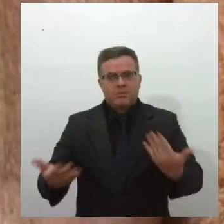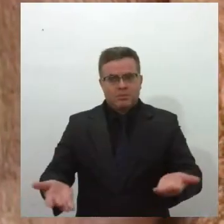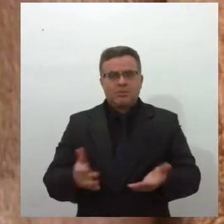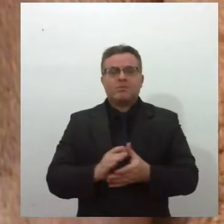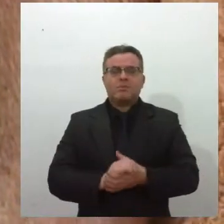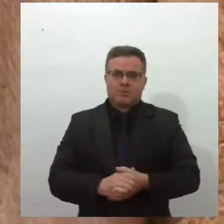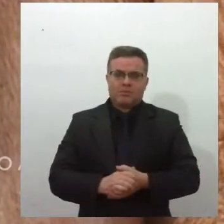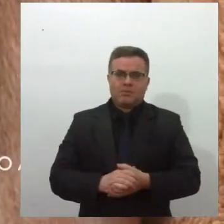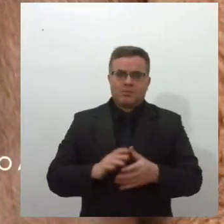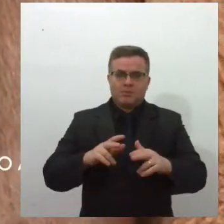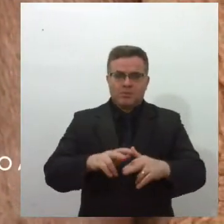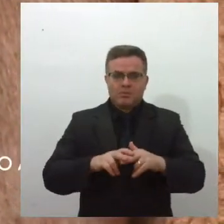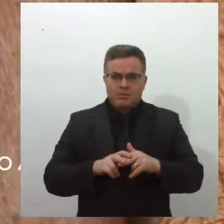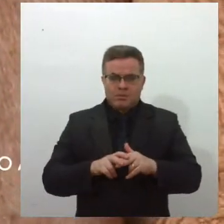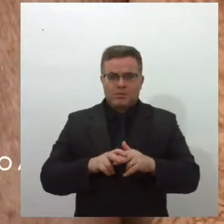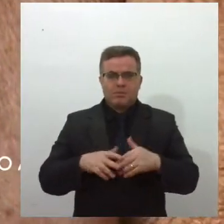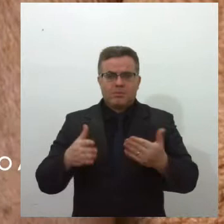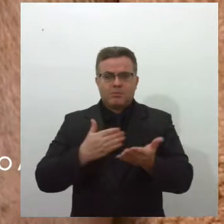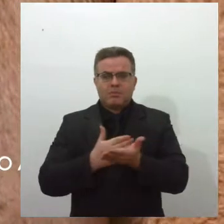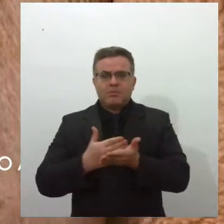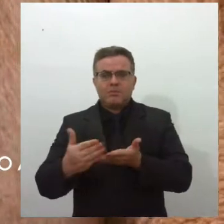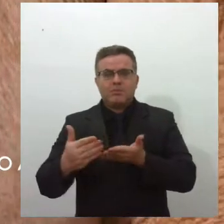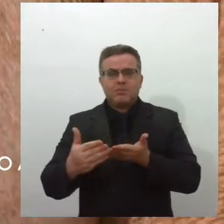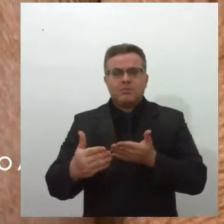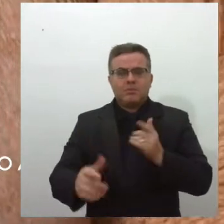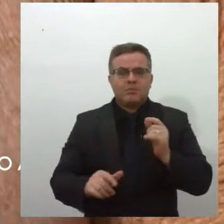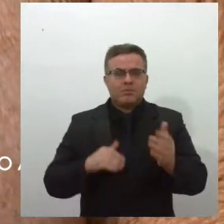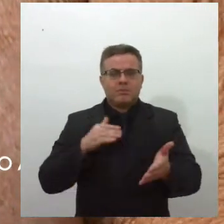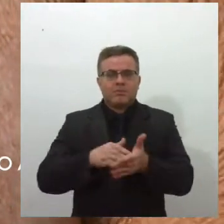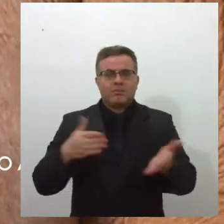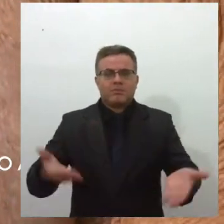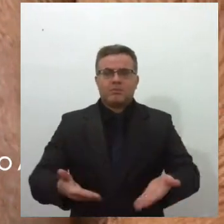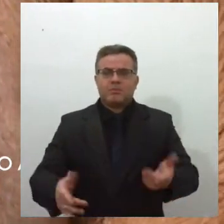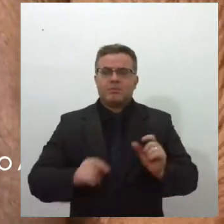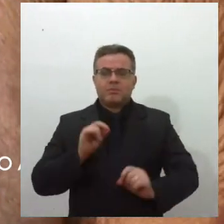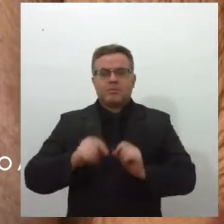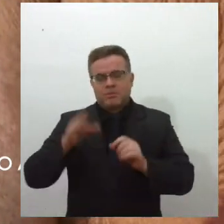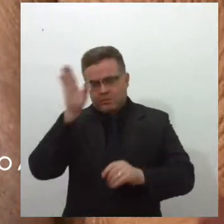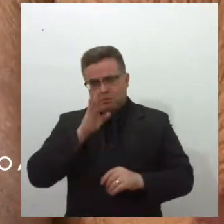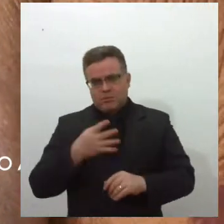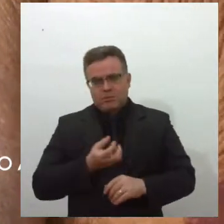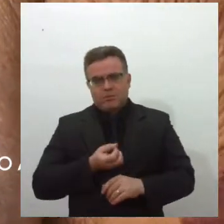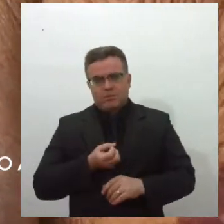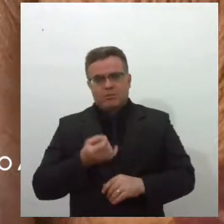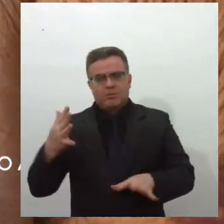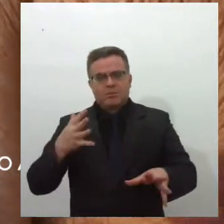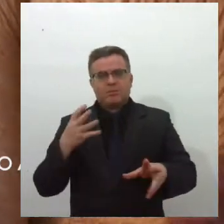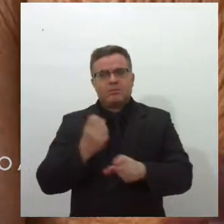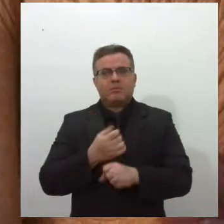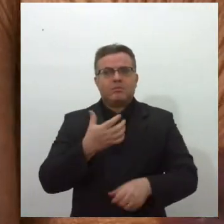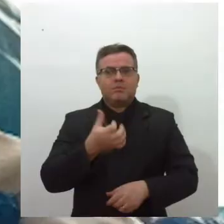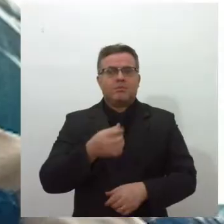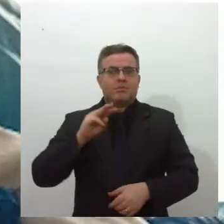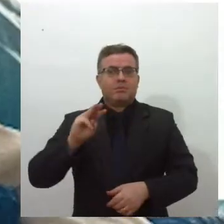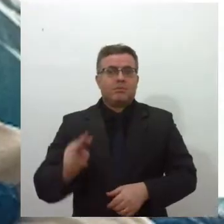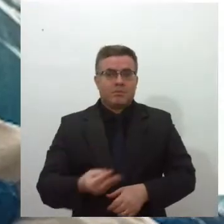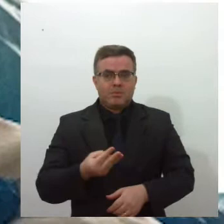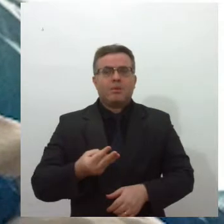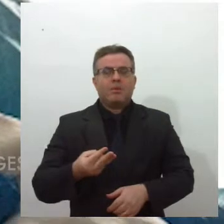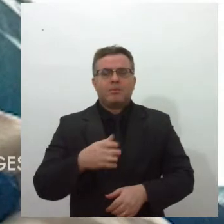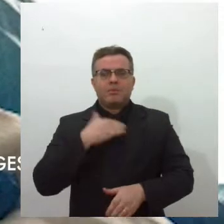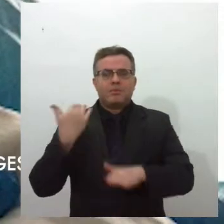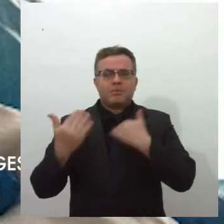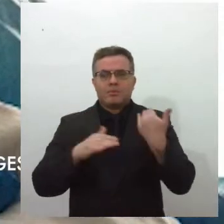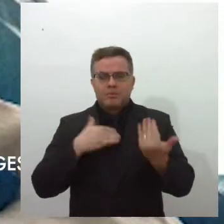coronavírus. No início da pandemia até aqui, o Brasil contabiliza cerca de 600 mil óbitos para a